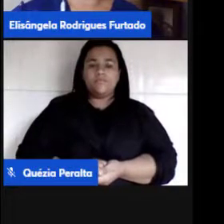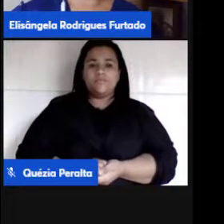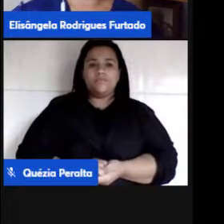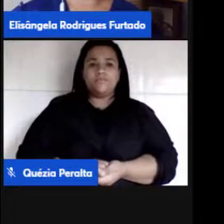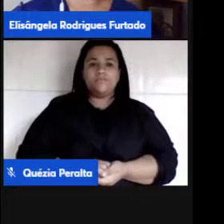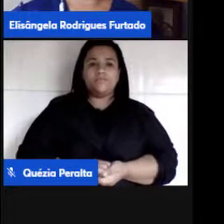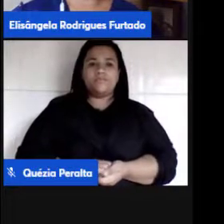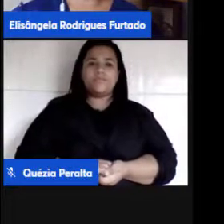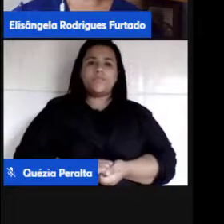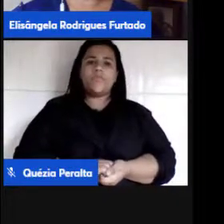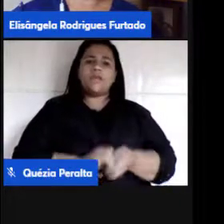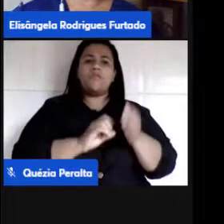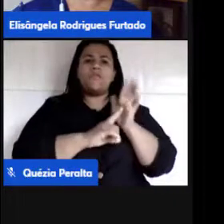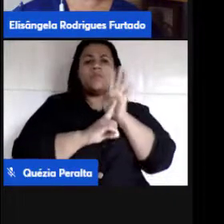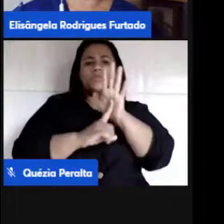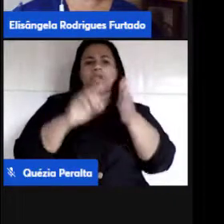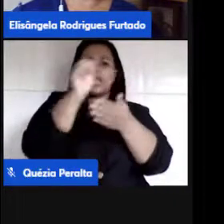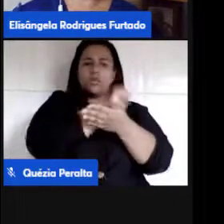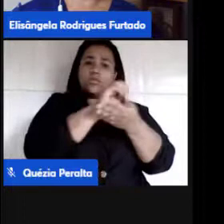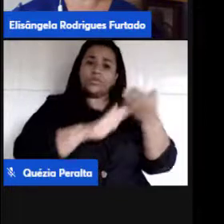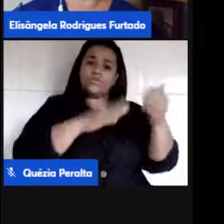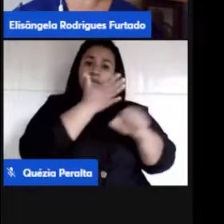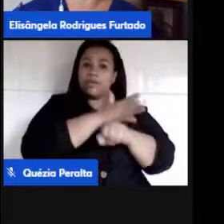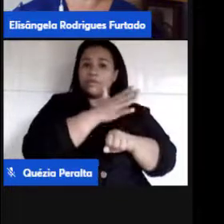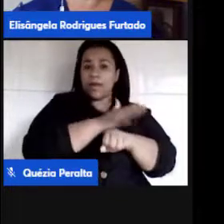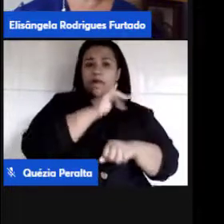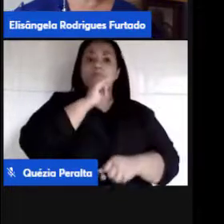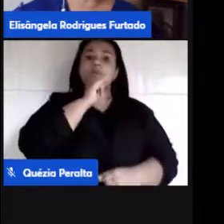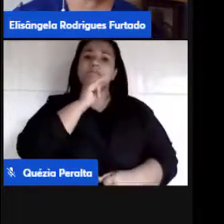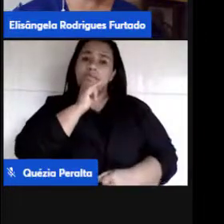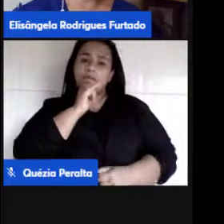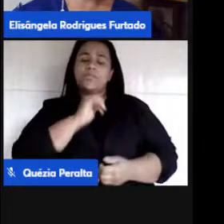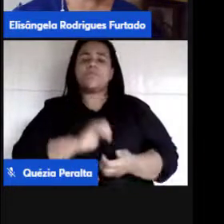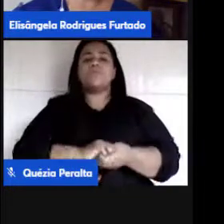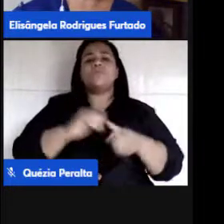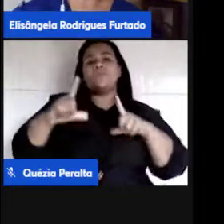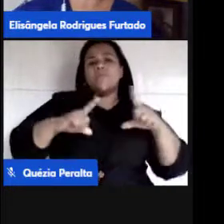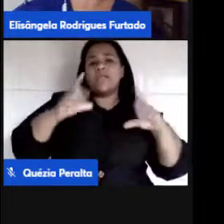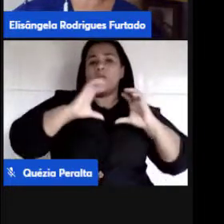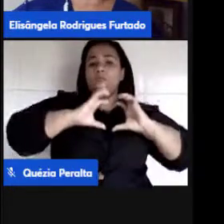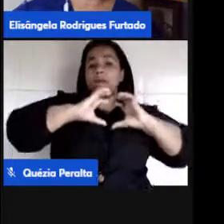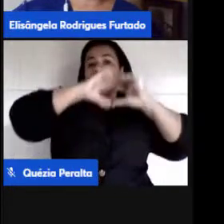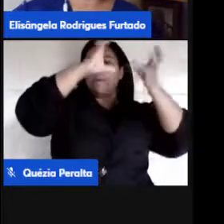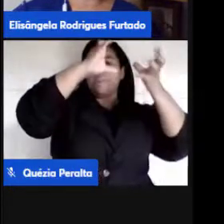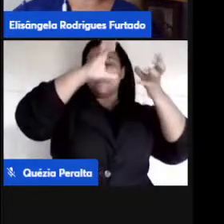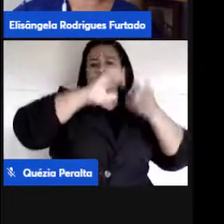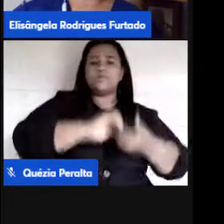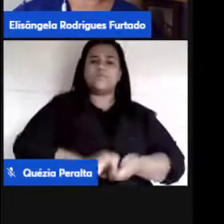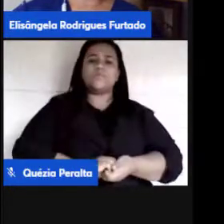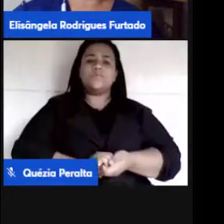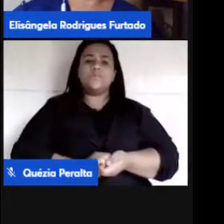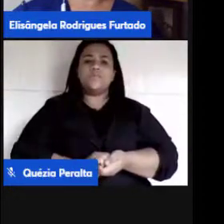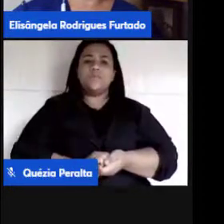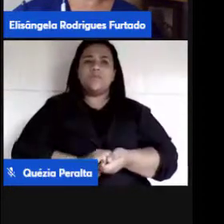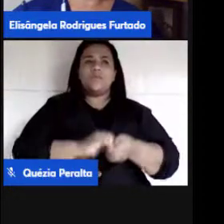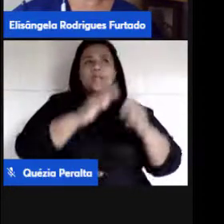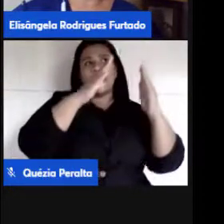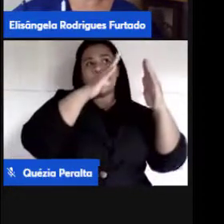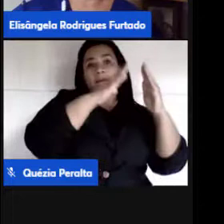Então, eu vou demonstrar aqui uma atividade prática. Por exemplo, eu trabalhei com arremesso lá na casa do meu